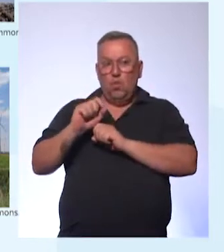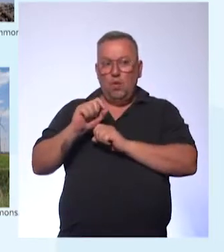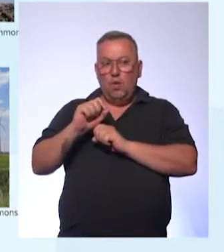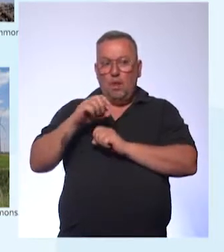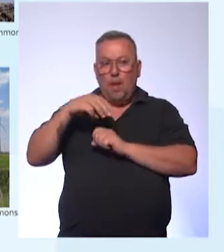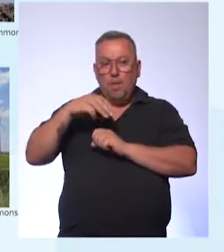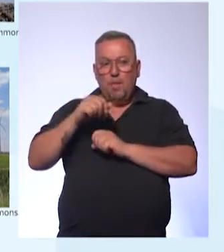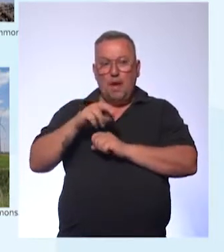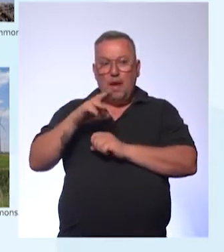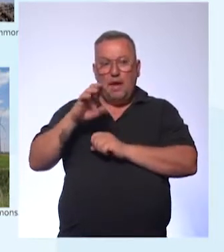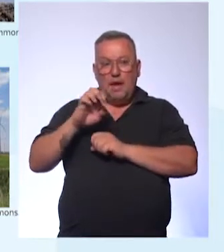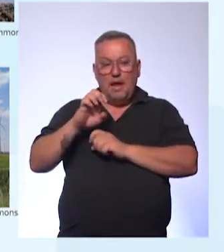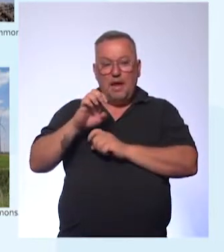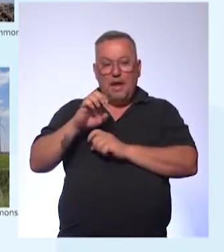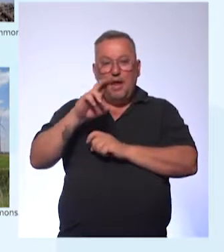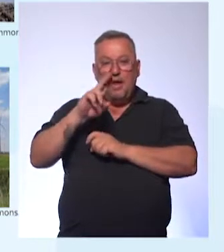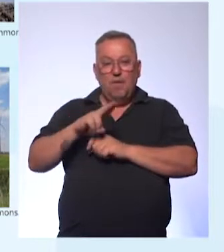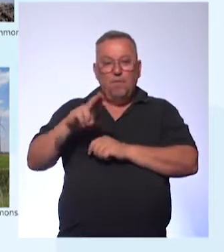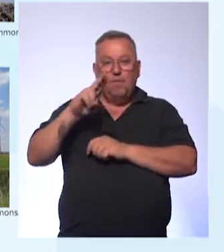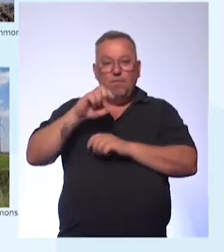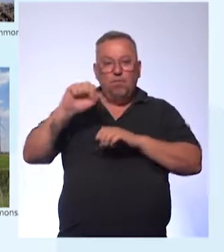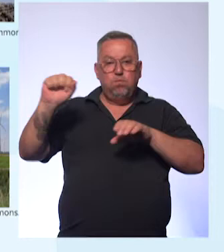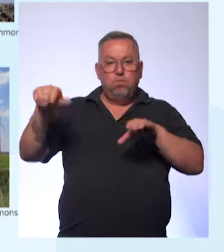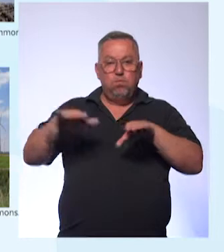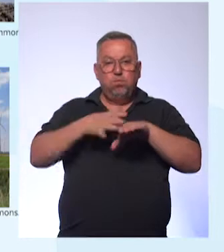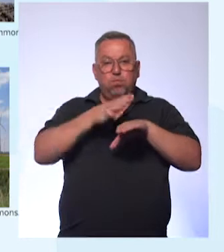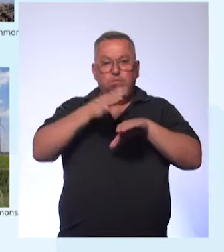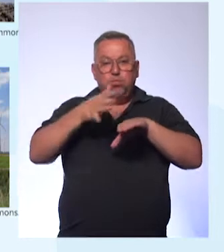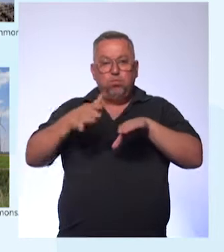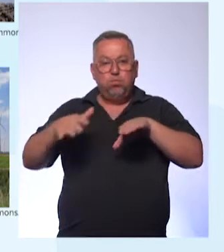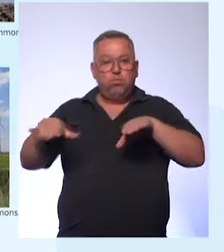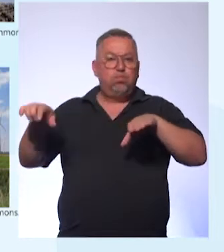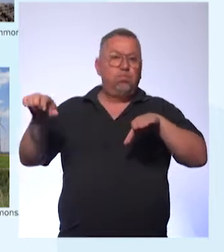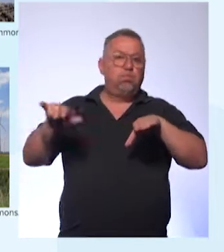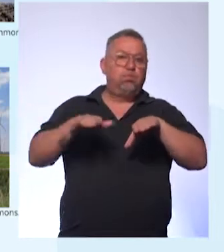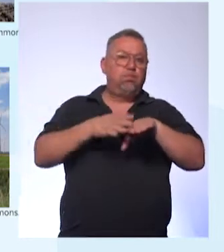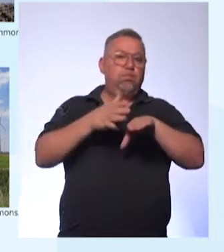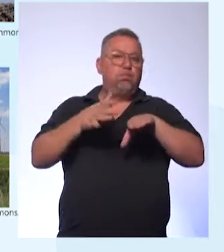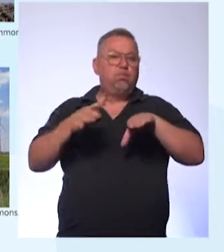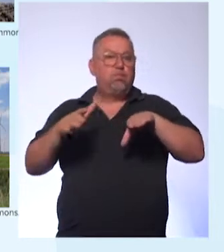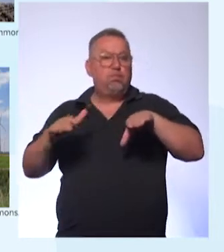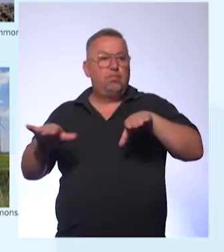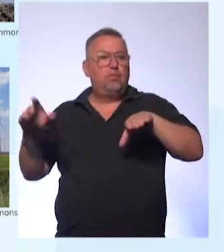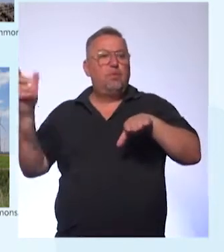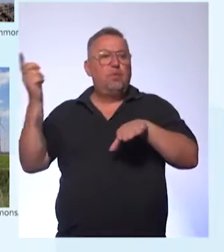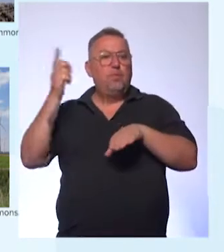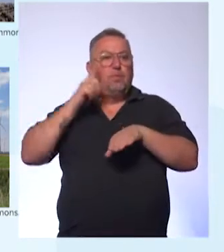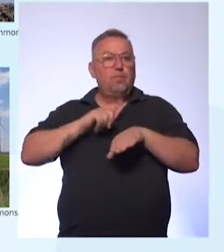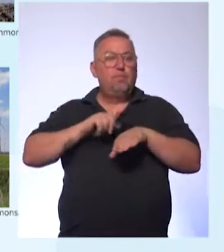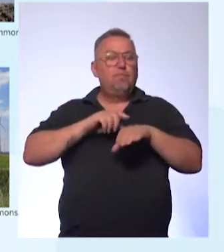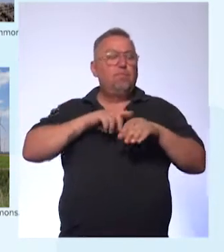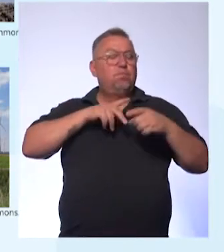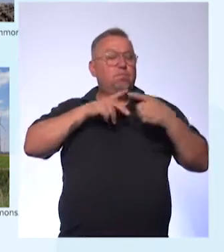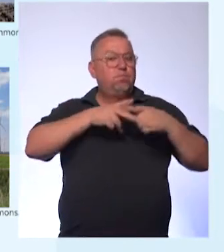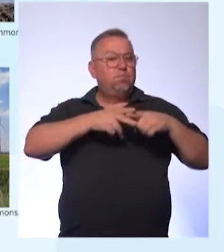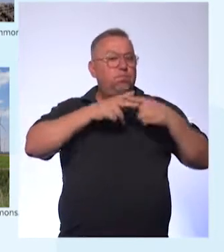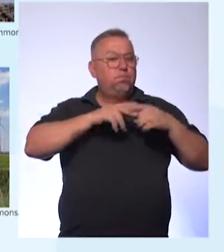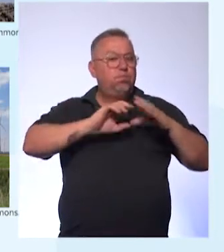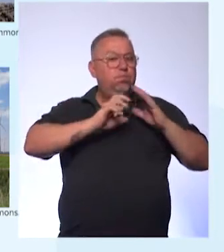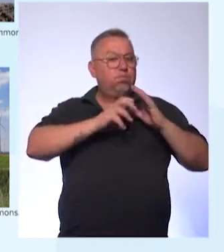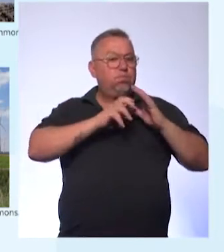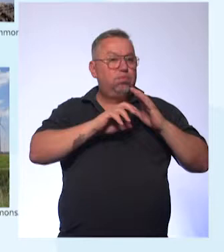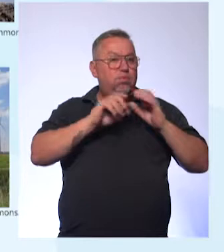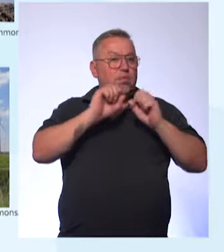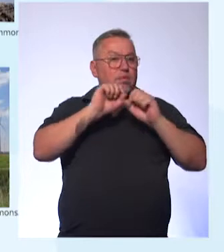maré, tá? Que ela vai utilizar a energia das marés, que aí vai movimentar ali um mecanismo, e esse mecanismo vai, então,